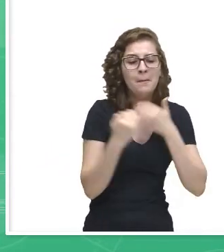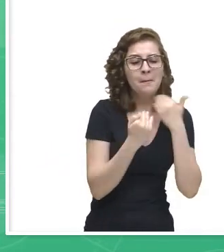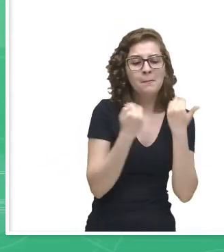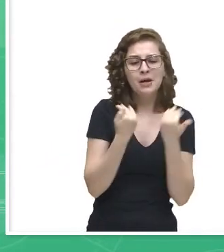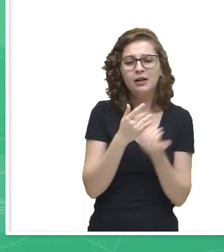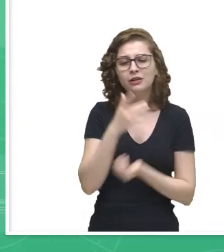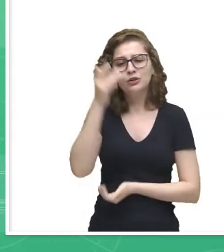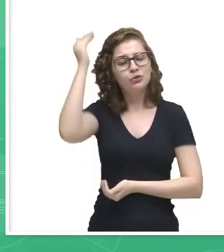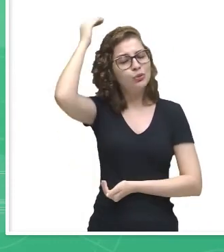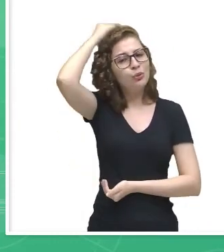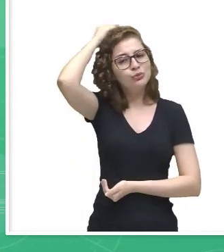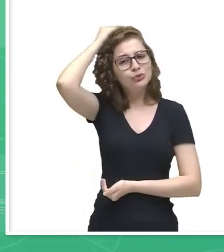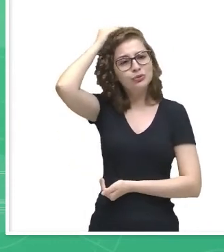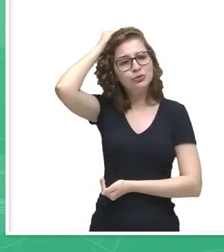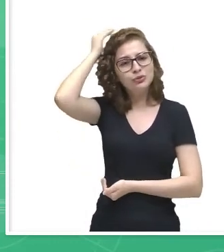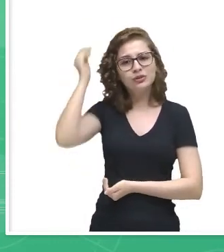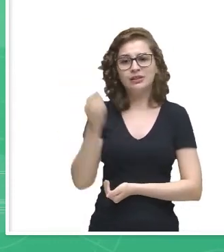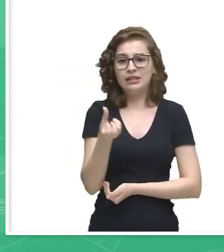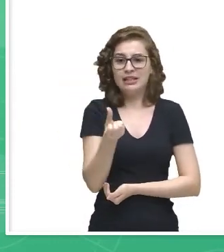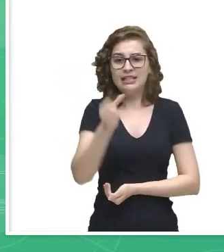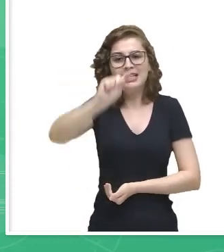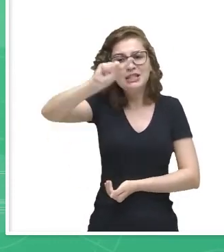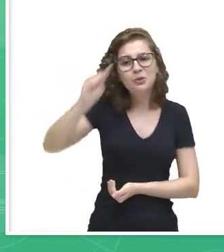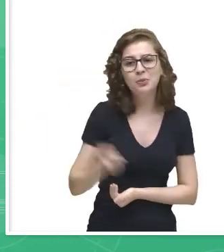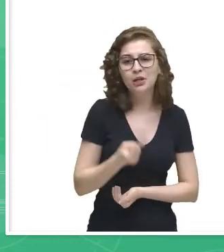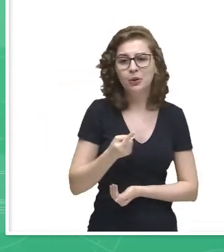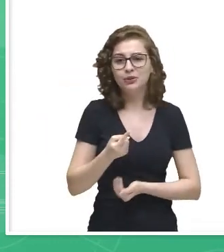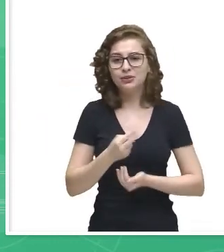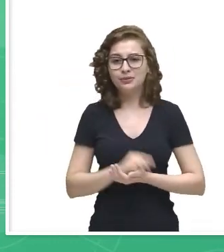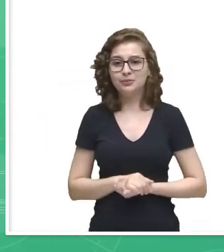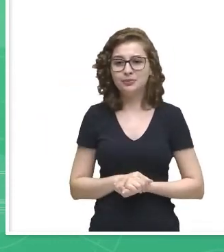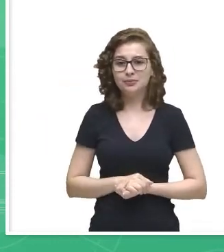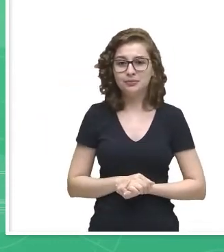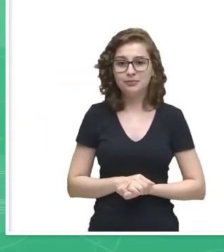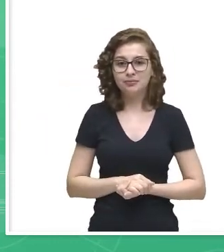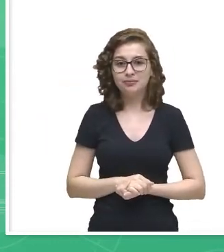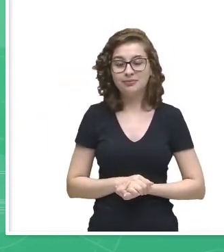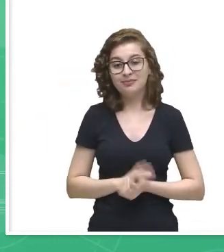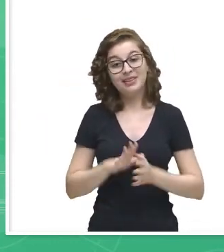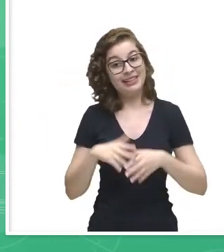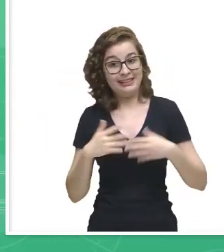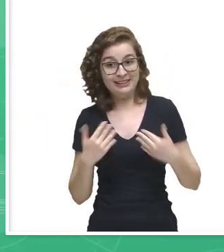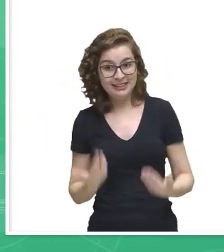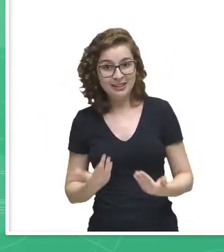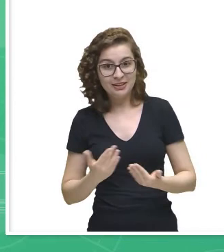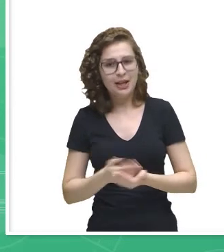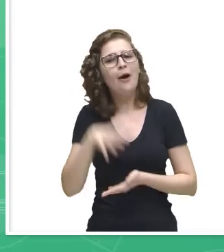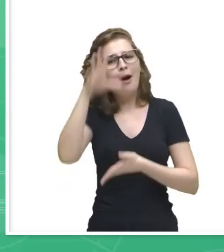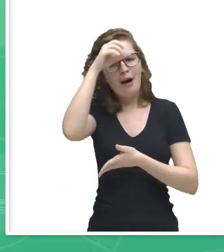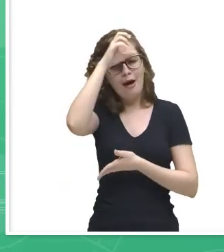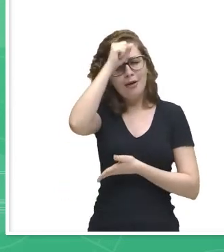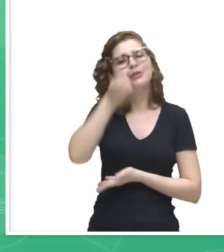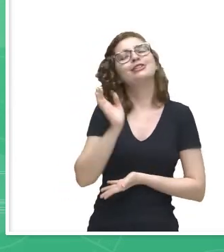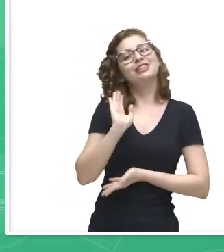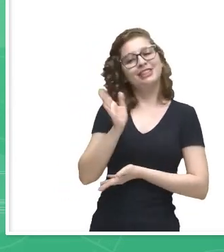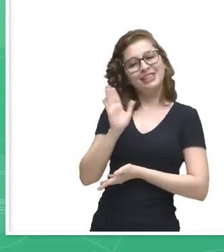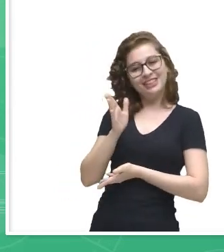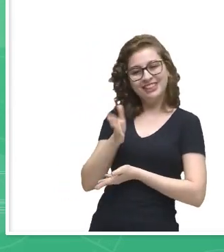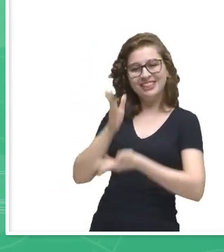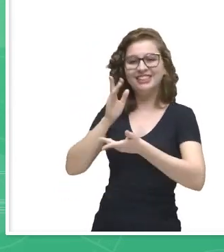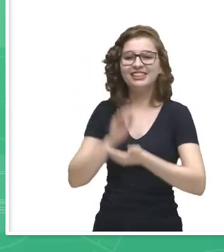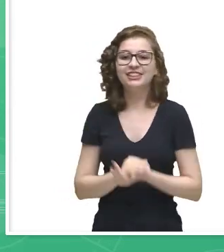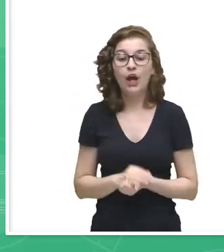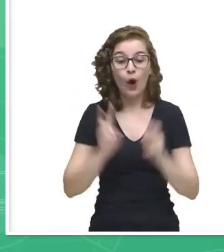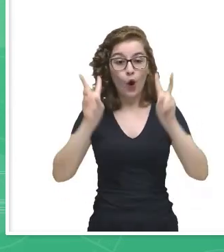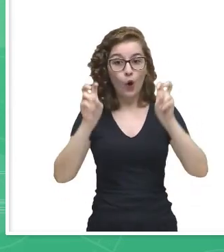Guerra Mundial, tá bom? Então, gente, é isso. Eu espero que vocês tenham aprendido bastante sobre